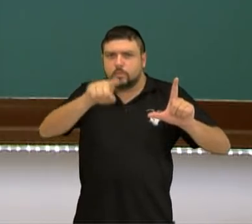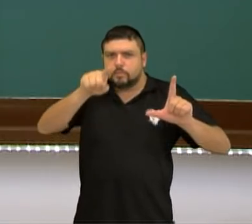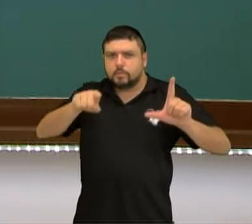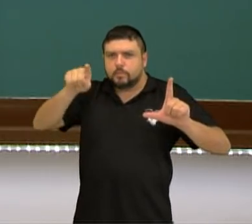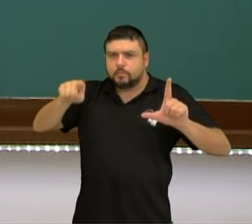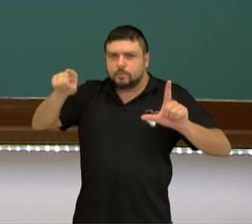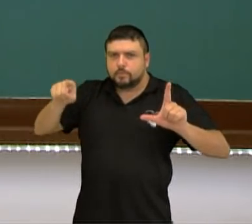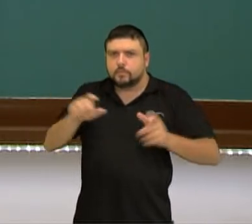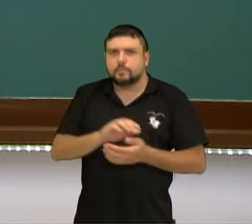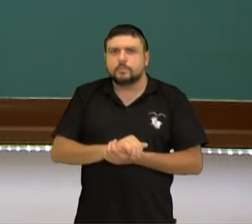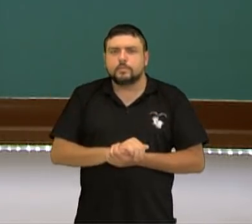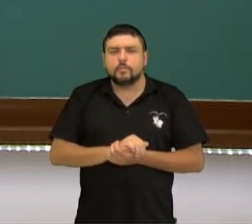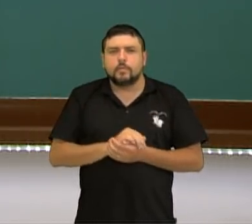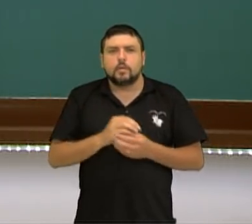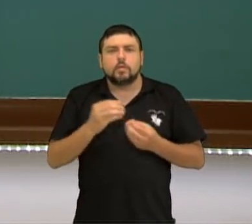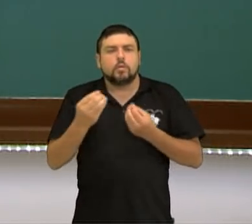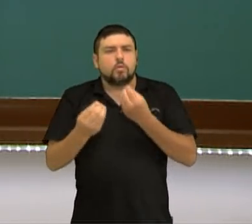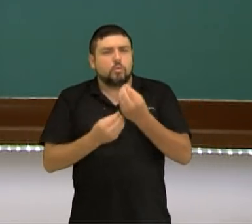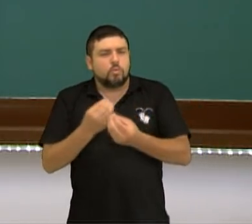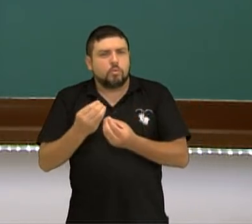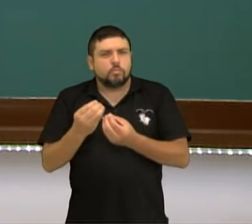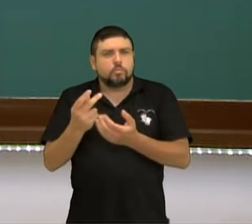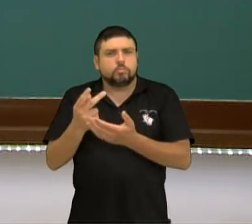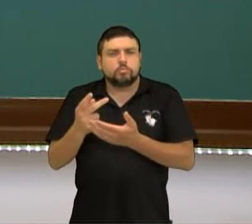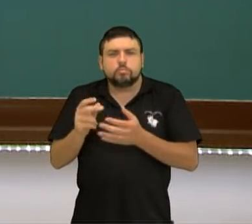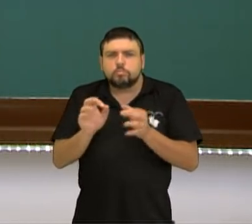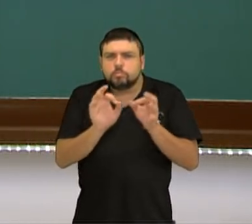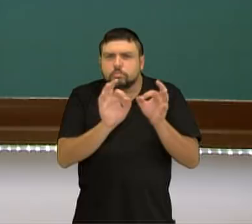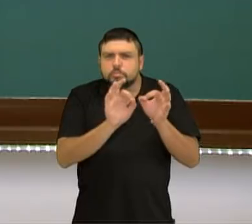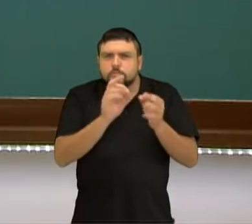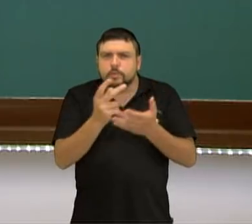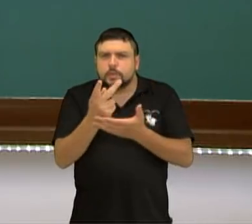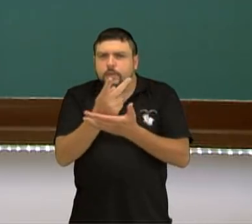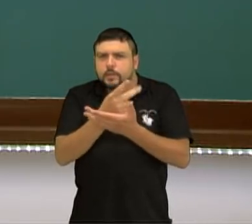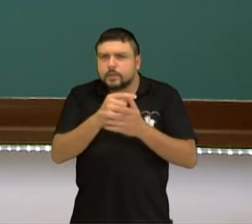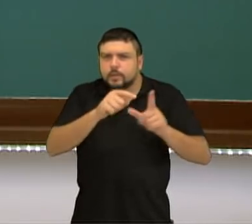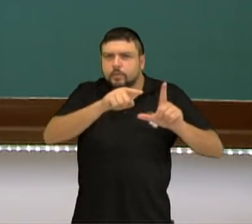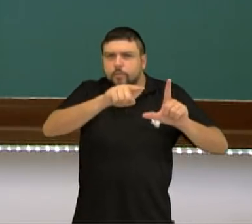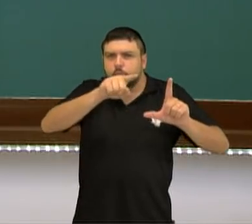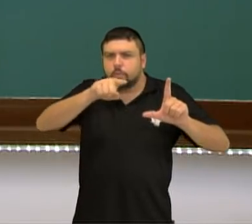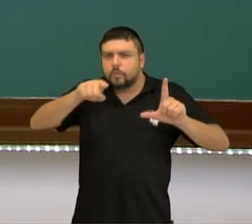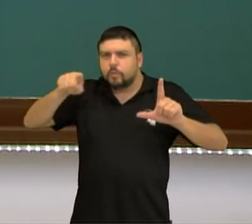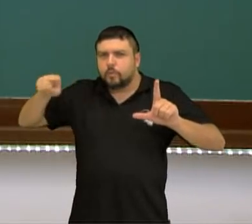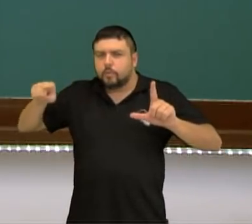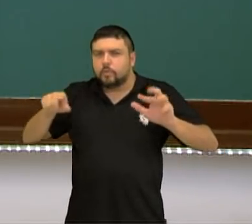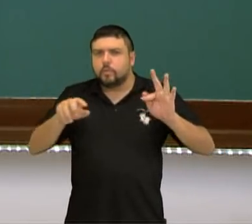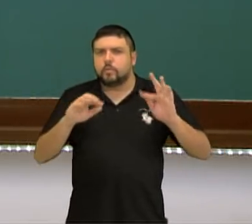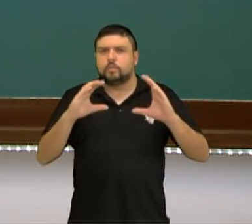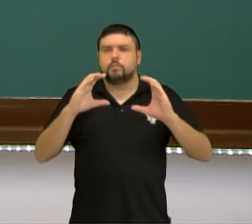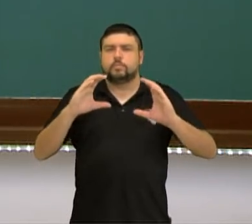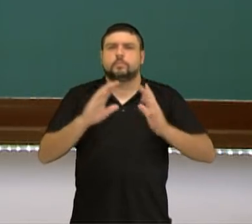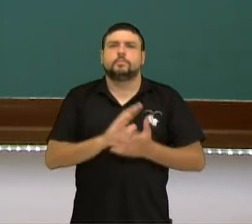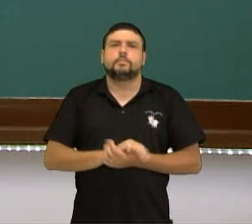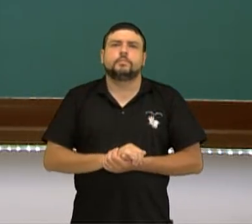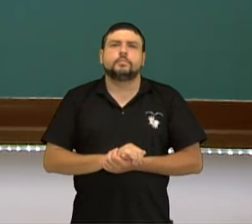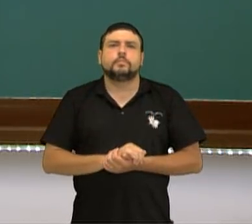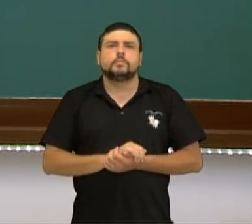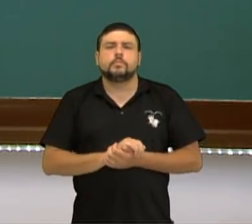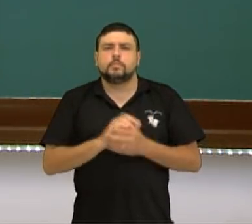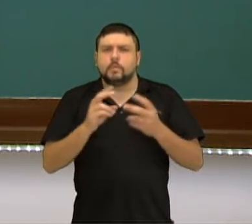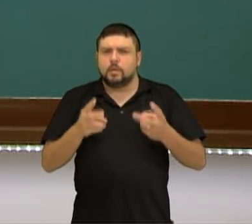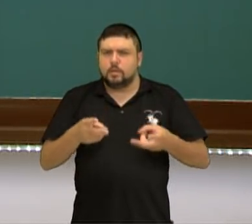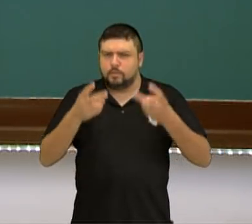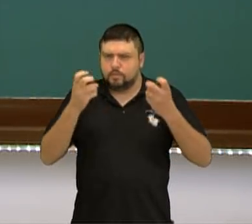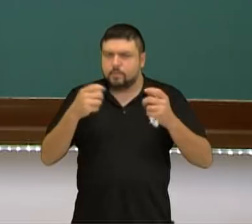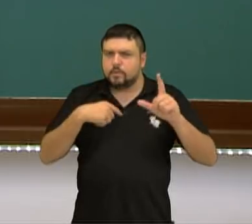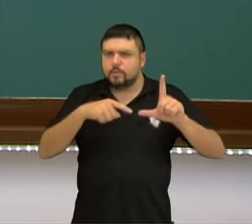que eu vou fazer o desenho, né, desta função matemática? Observe o gráfico. Você já